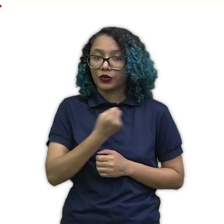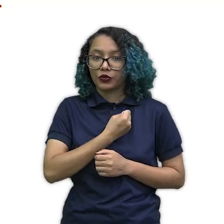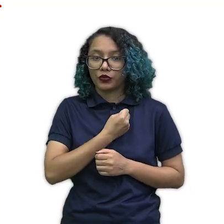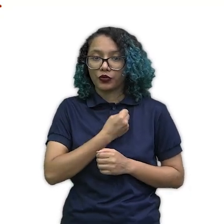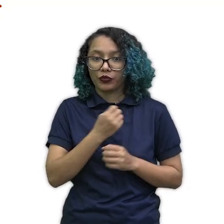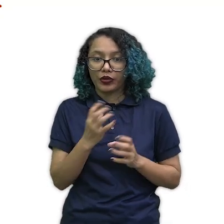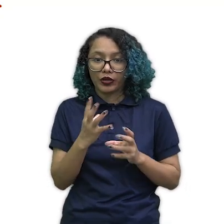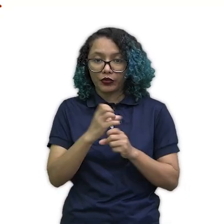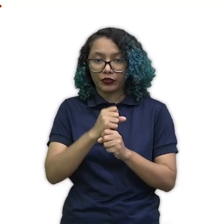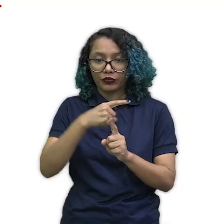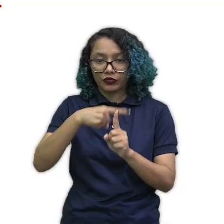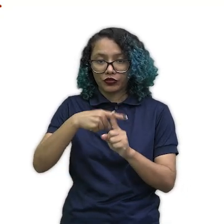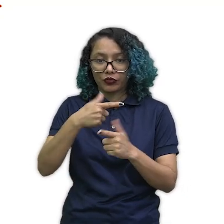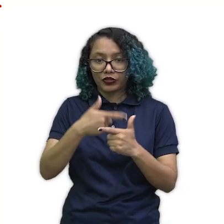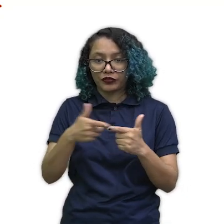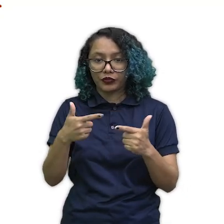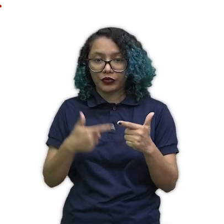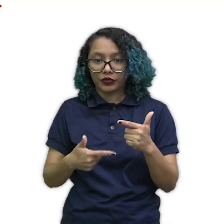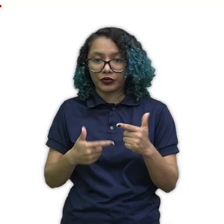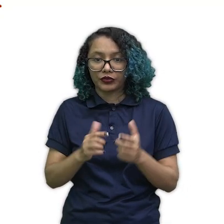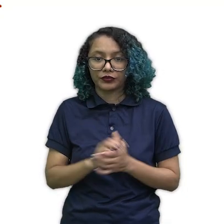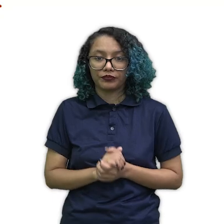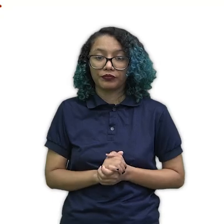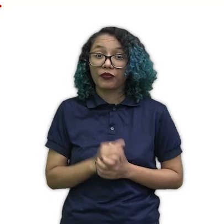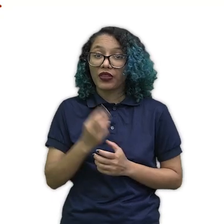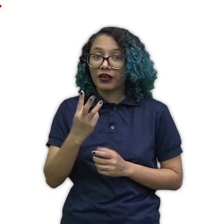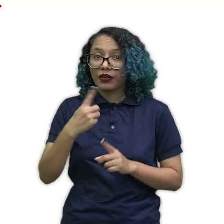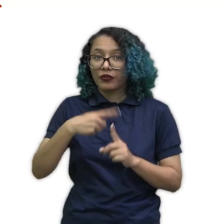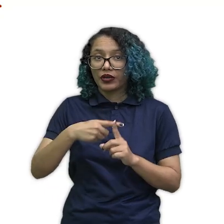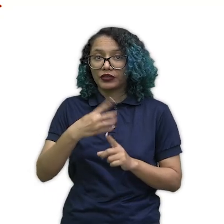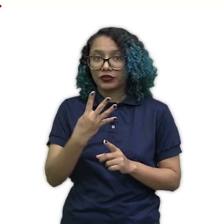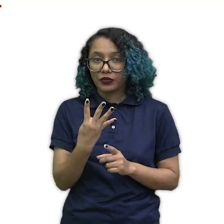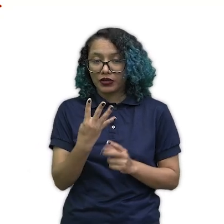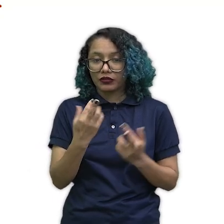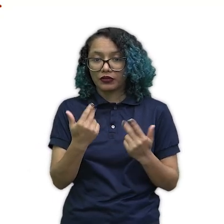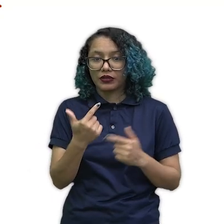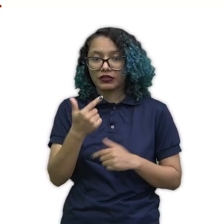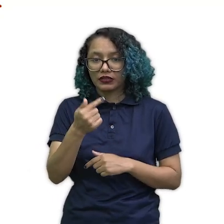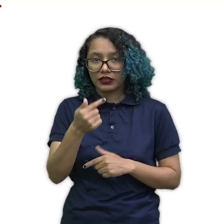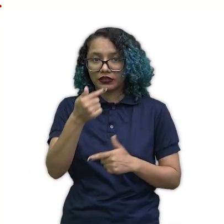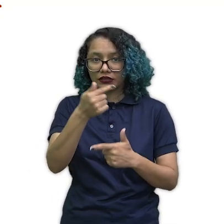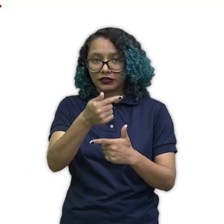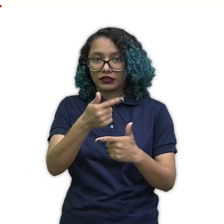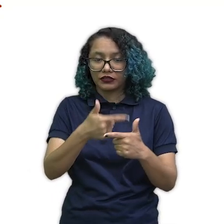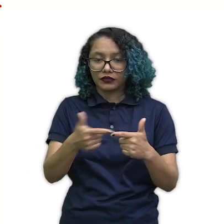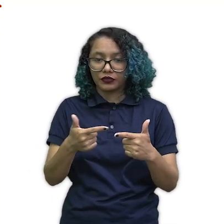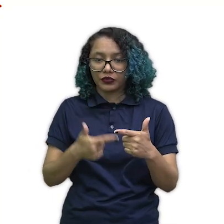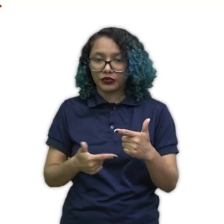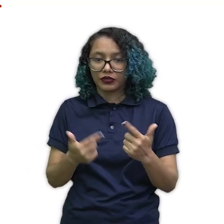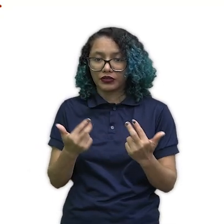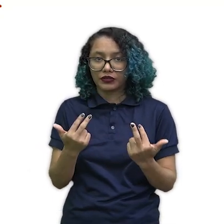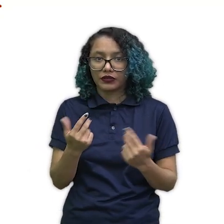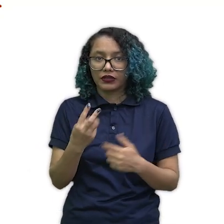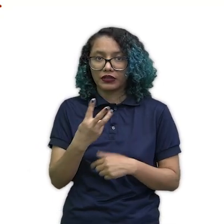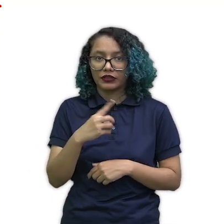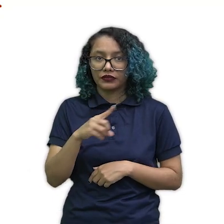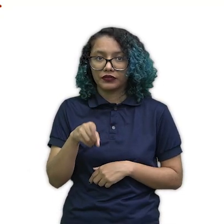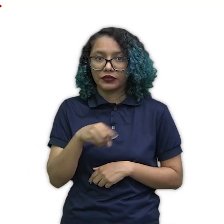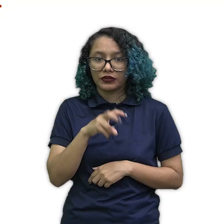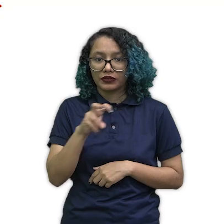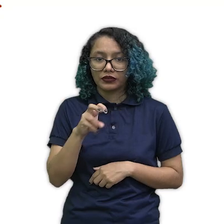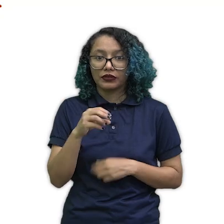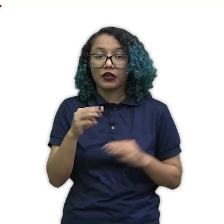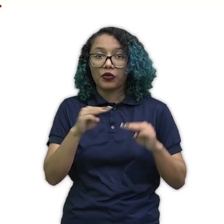valores e dividir por 2. Então, 3 mais 4 é 7. 7 dividido por 2 é